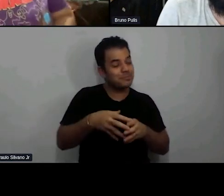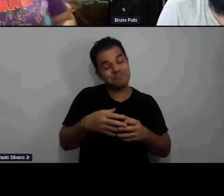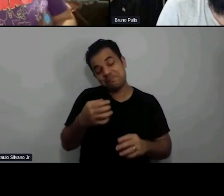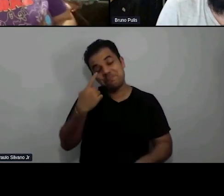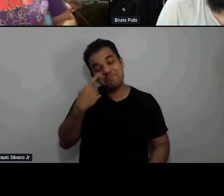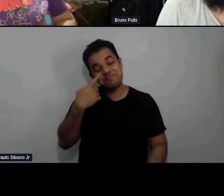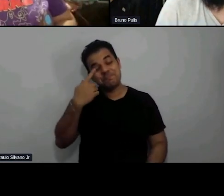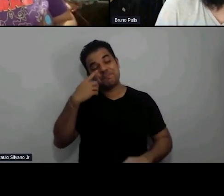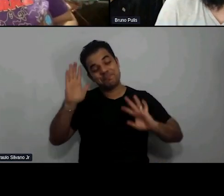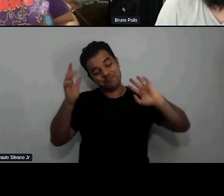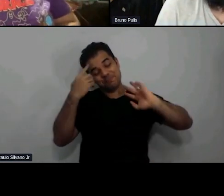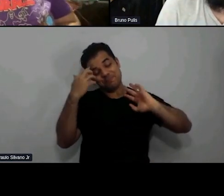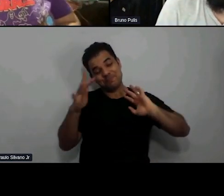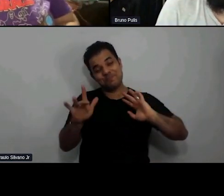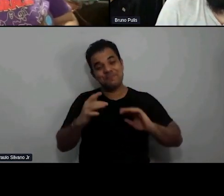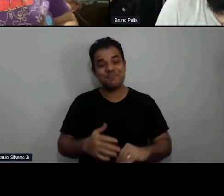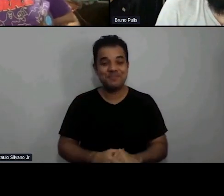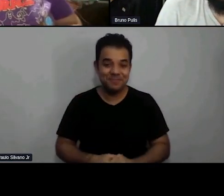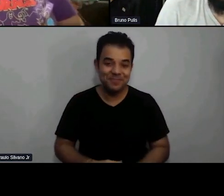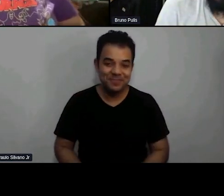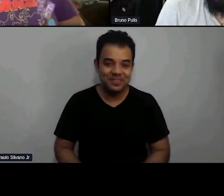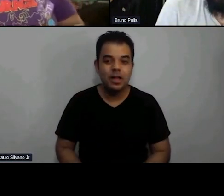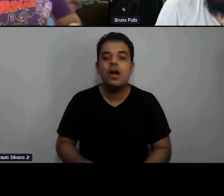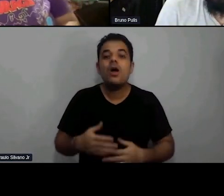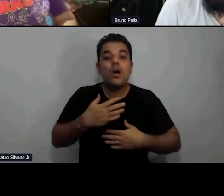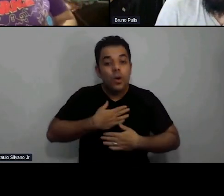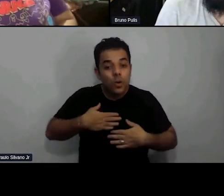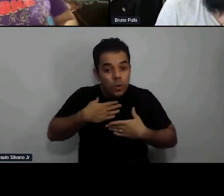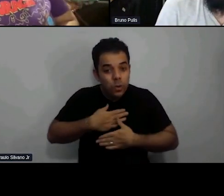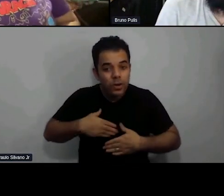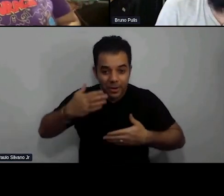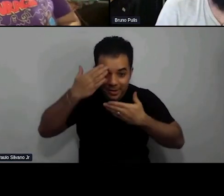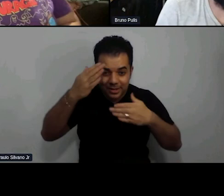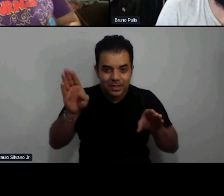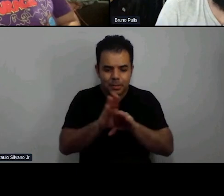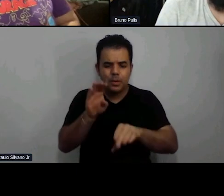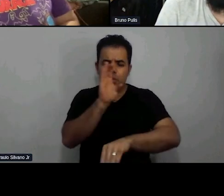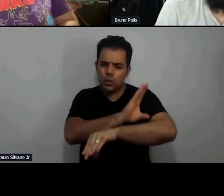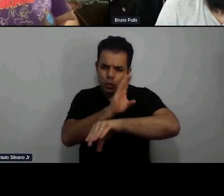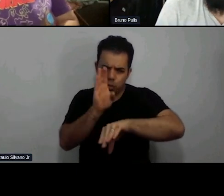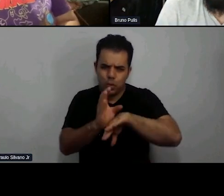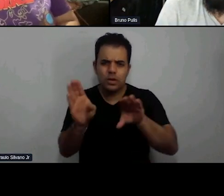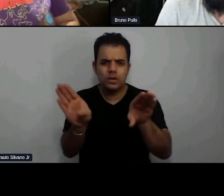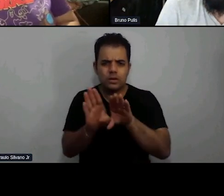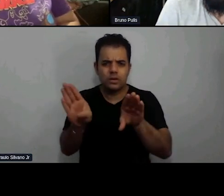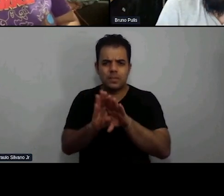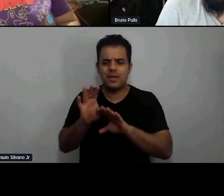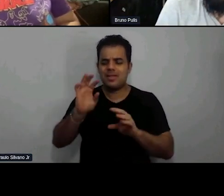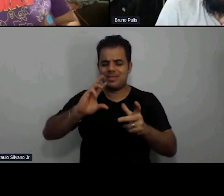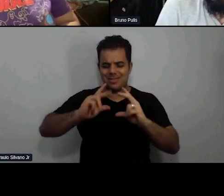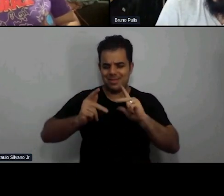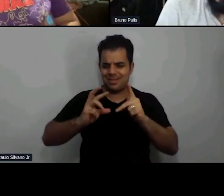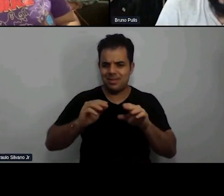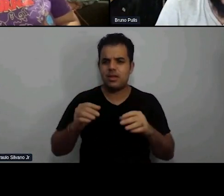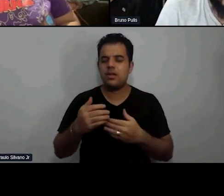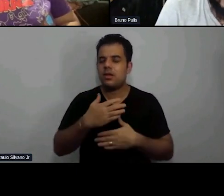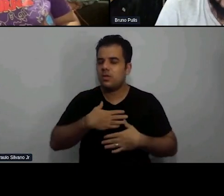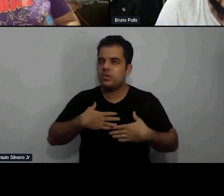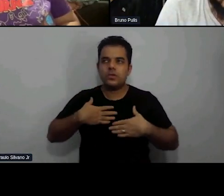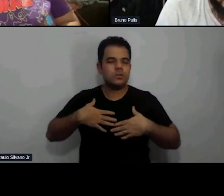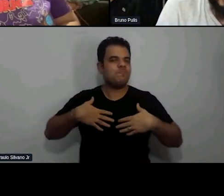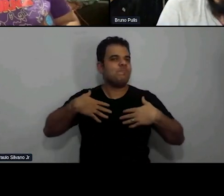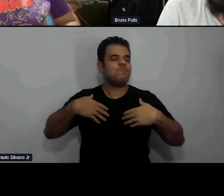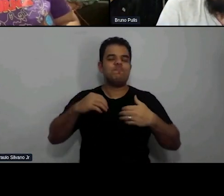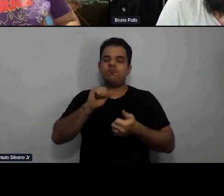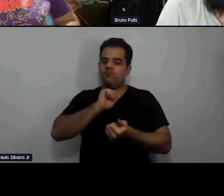sabe? Eu gostaria de agradecer o pessoal da coordenação, o pessoal do TDC. É sempre uma honra e um prazer